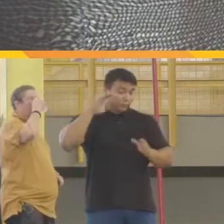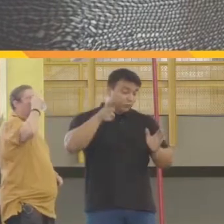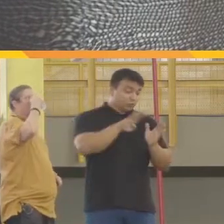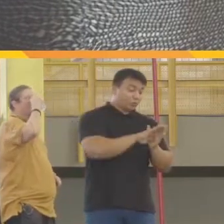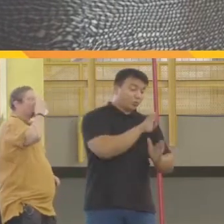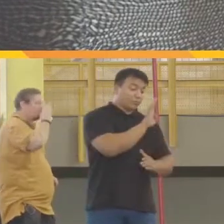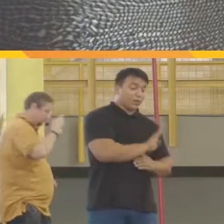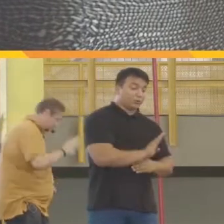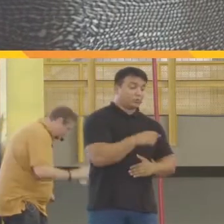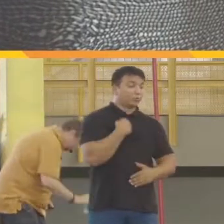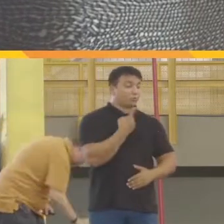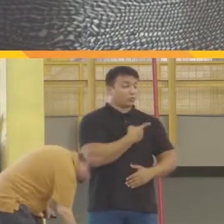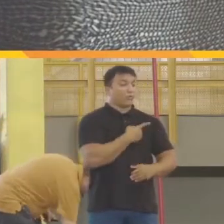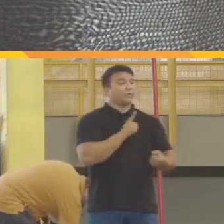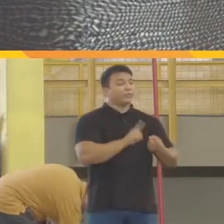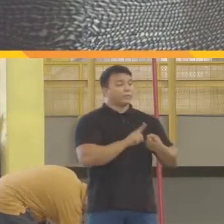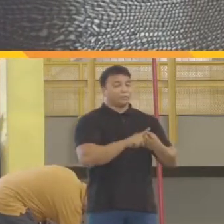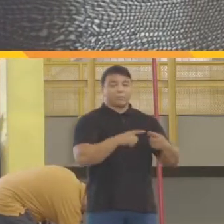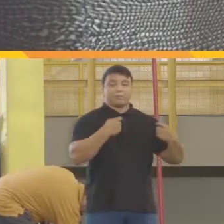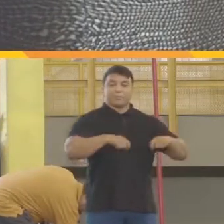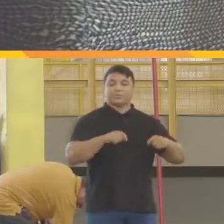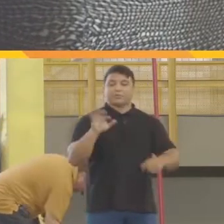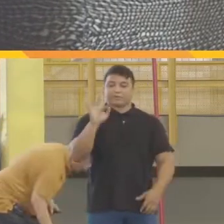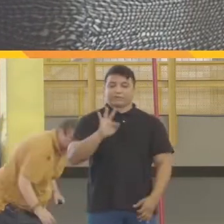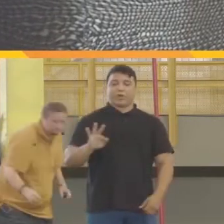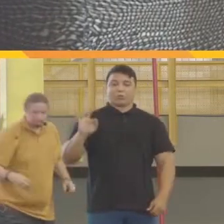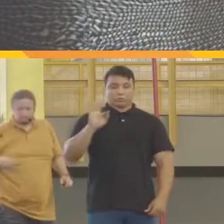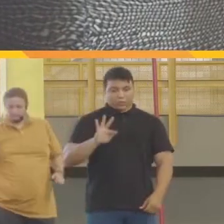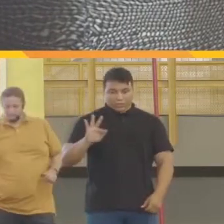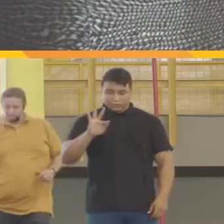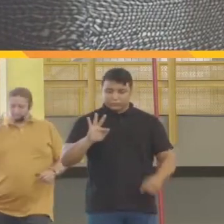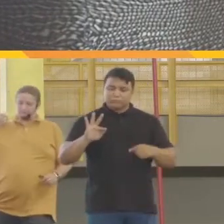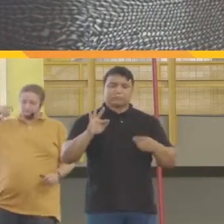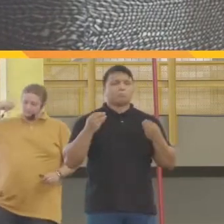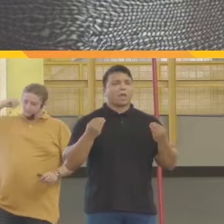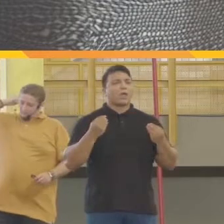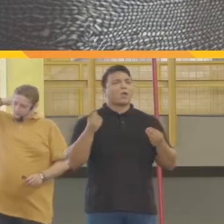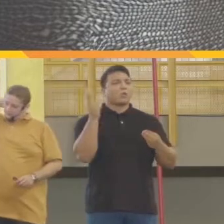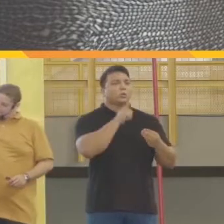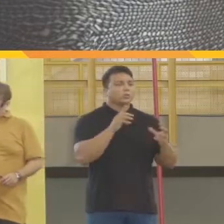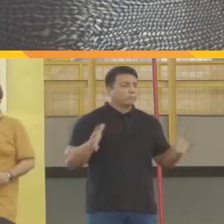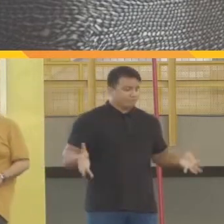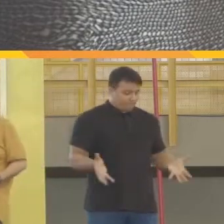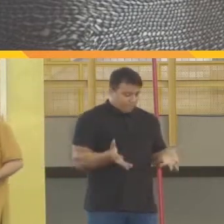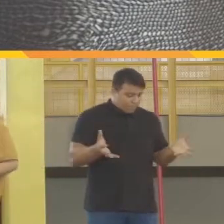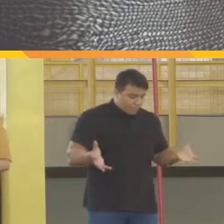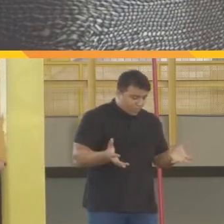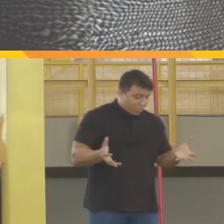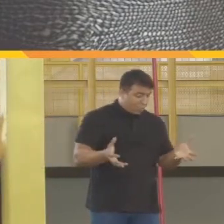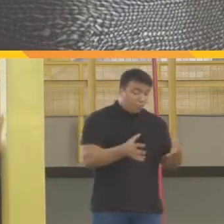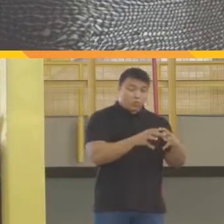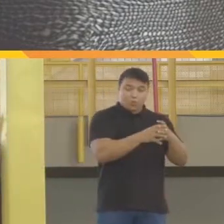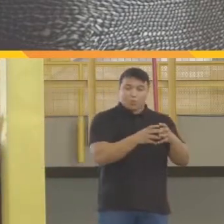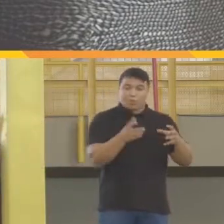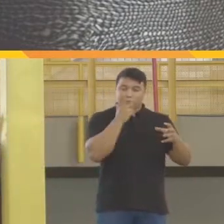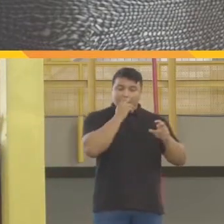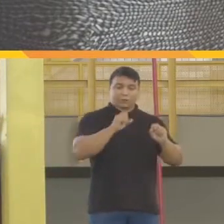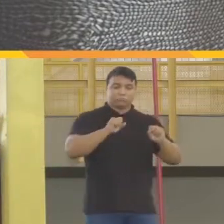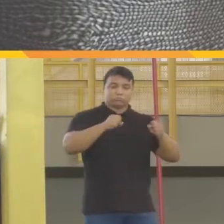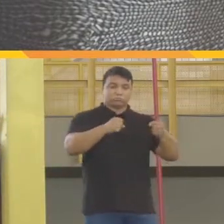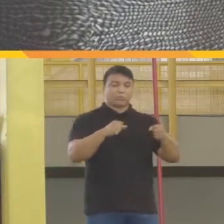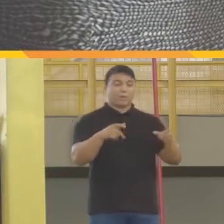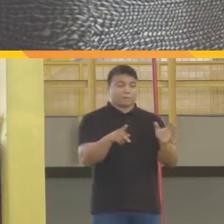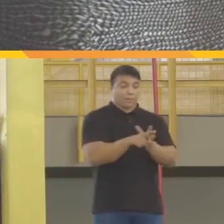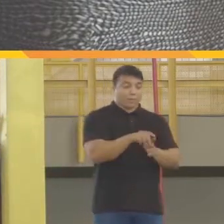necessário que nós também tivéssemos faculdades que pudessem promover a formação de pessoas capacitadas